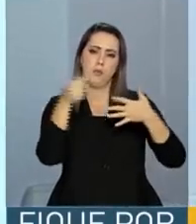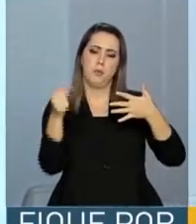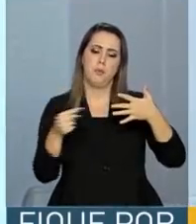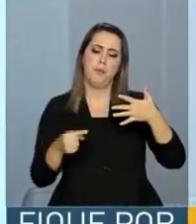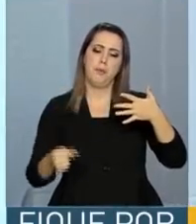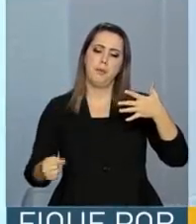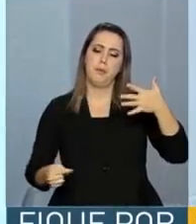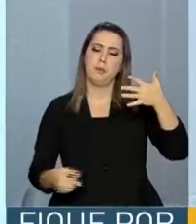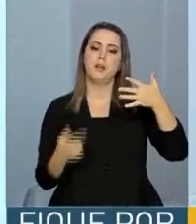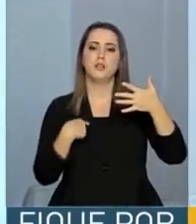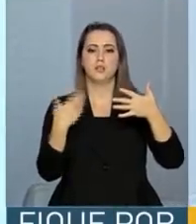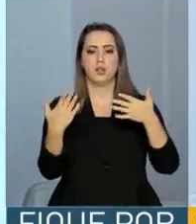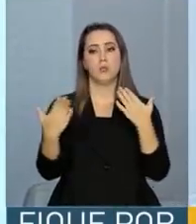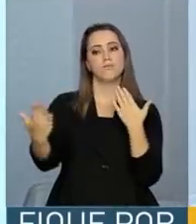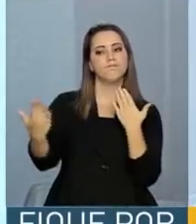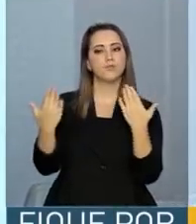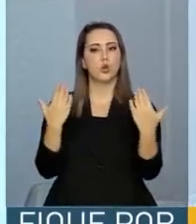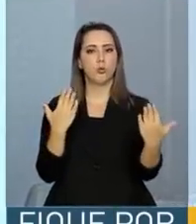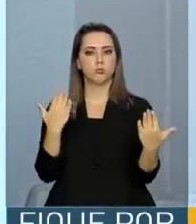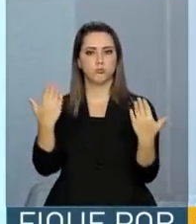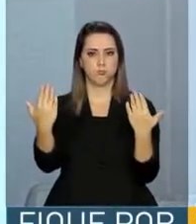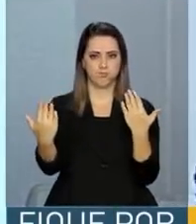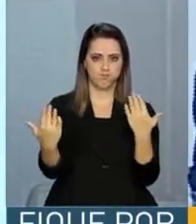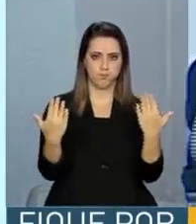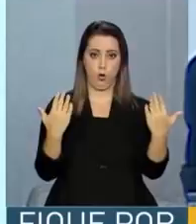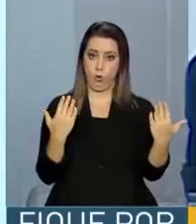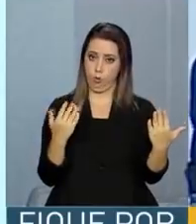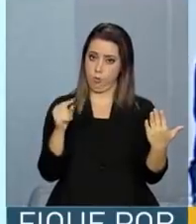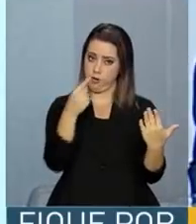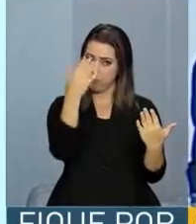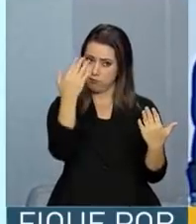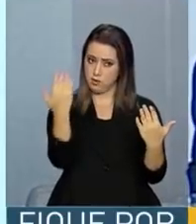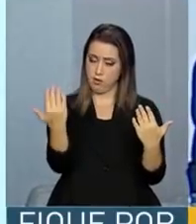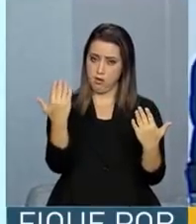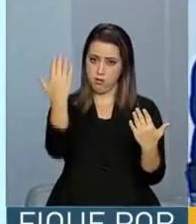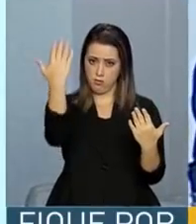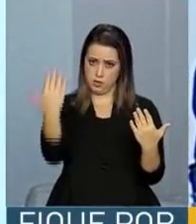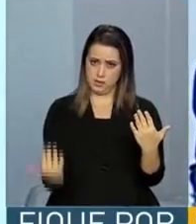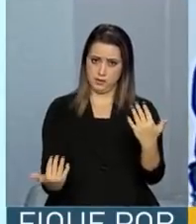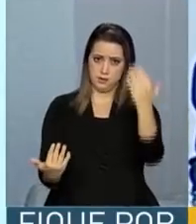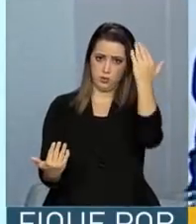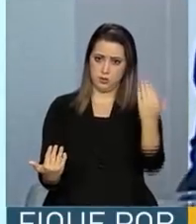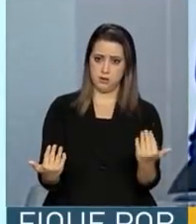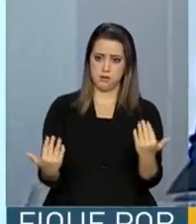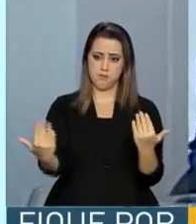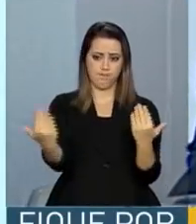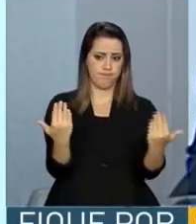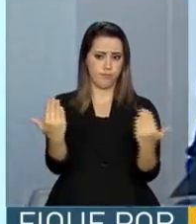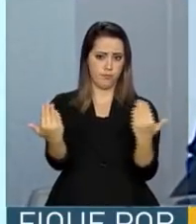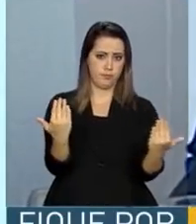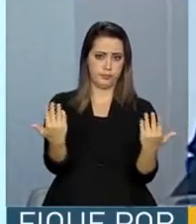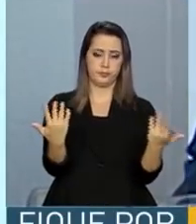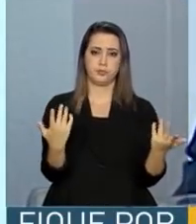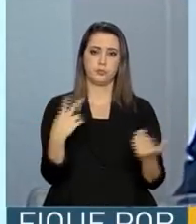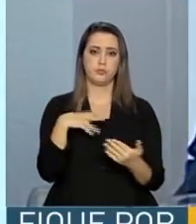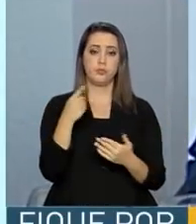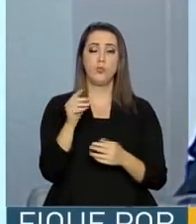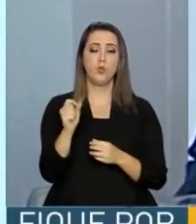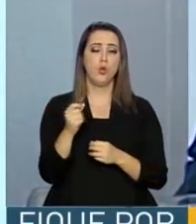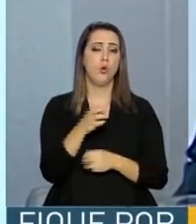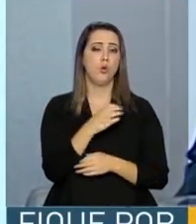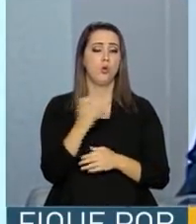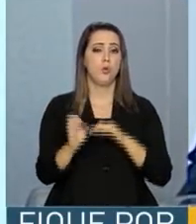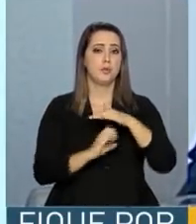vocês já devem ter recebido o receberam vocês verão o quanto as empresas estatais prosperaram neste período a